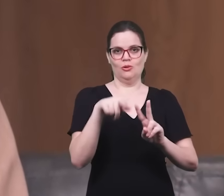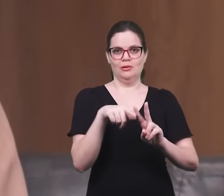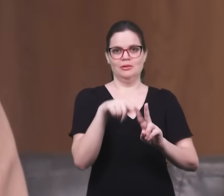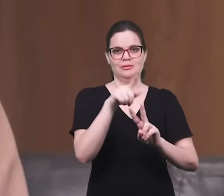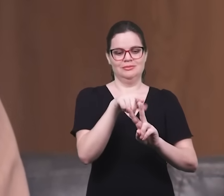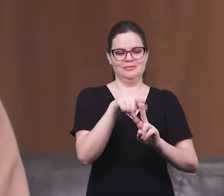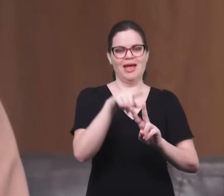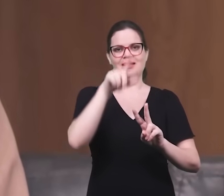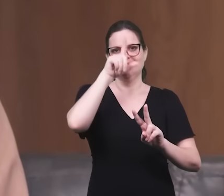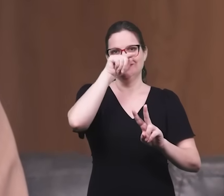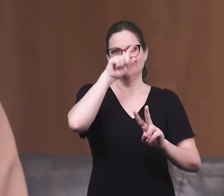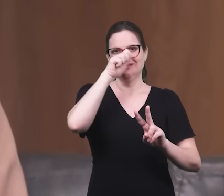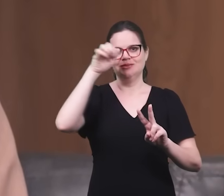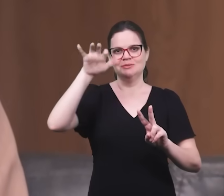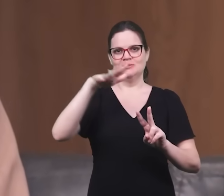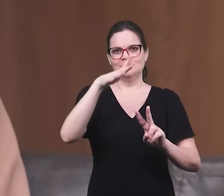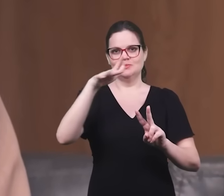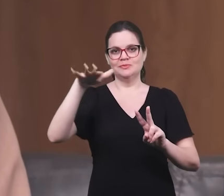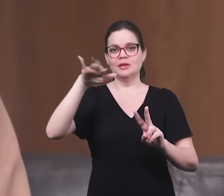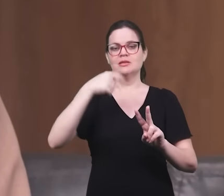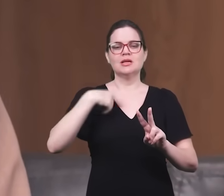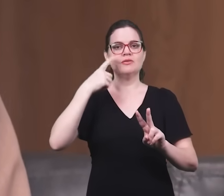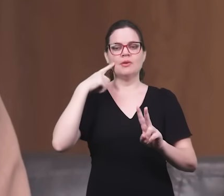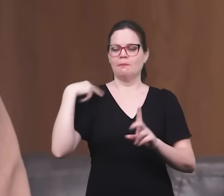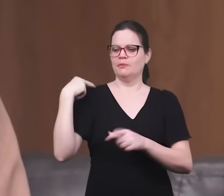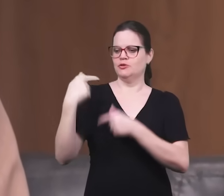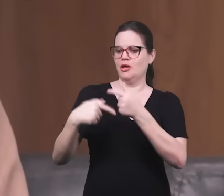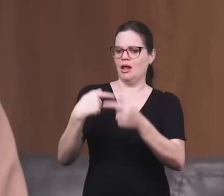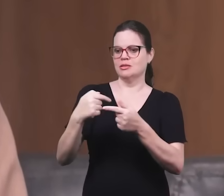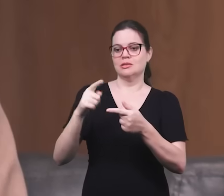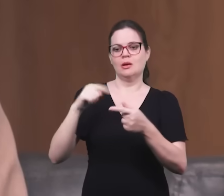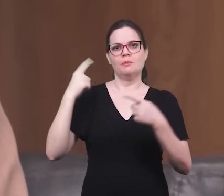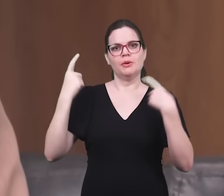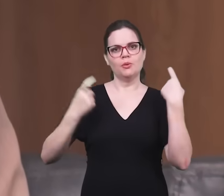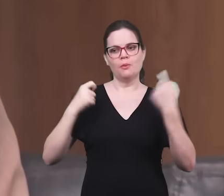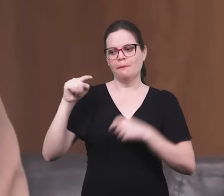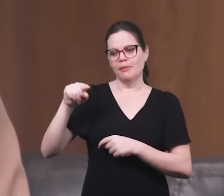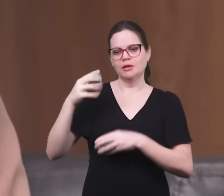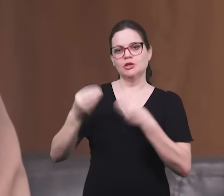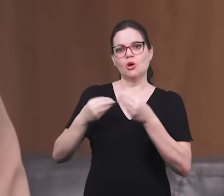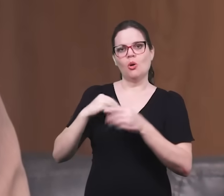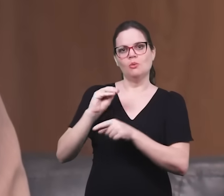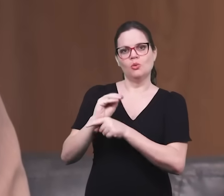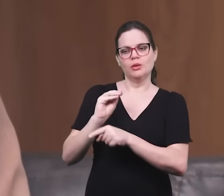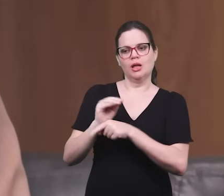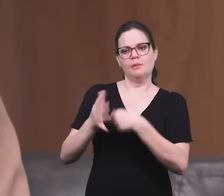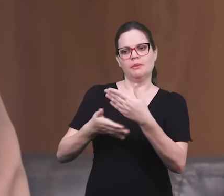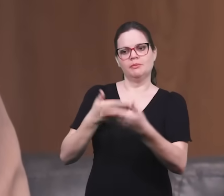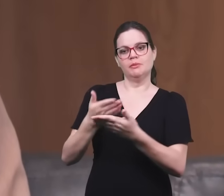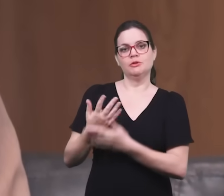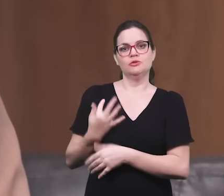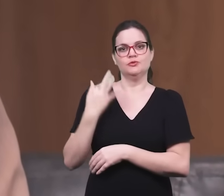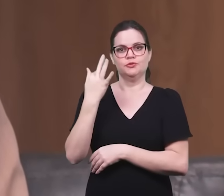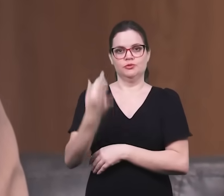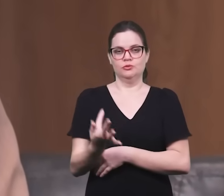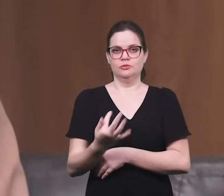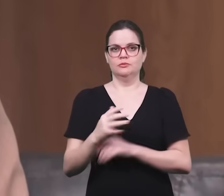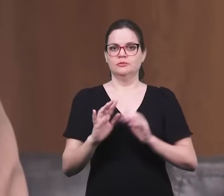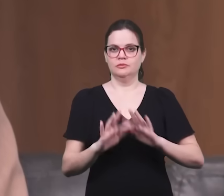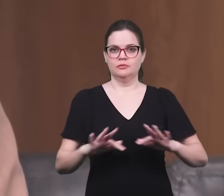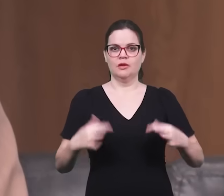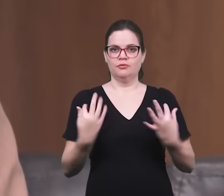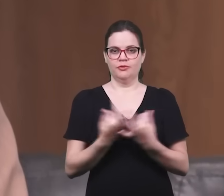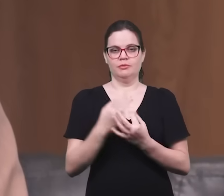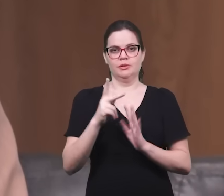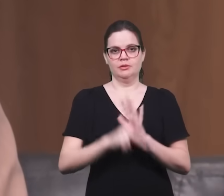com a sua geração ou com a sua posteridade, né? Então, a família é